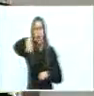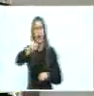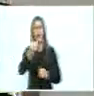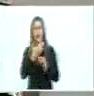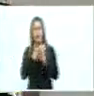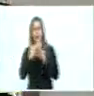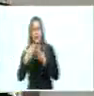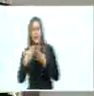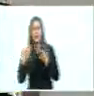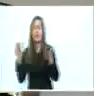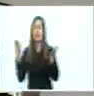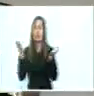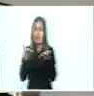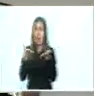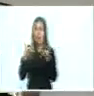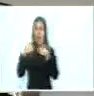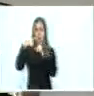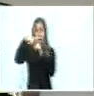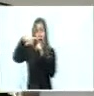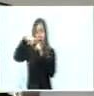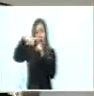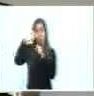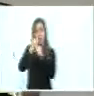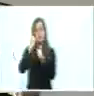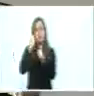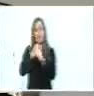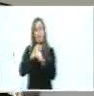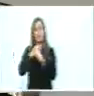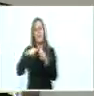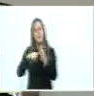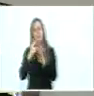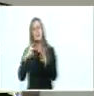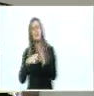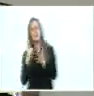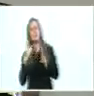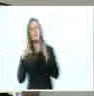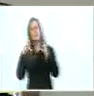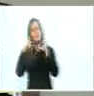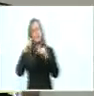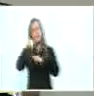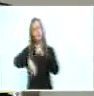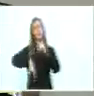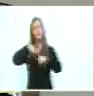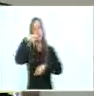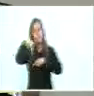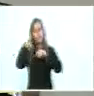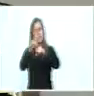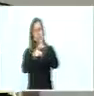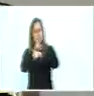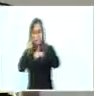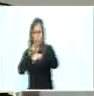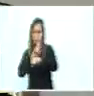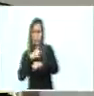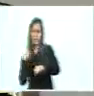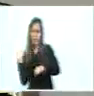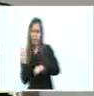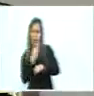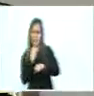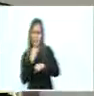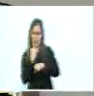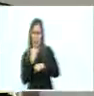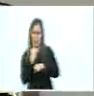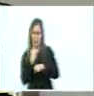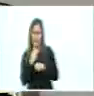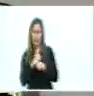ano, nós estamos quase na metade já, e, mais uma vez, convidar toda a população viçosense para a nossa tradicional festa de São